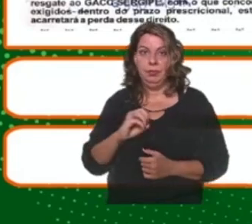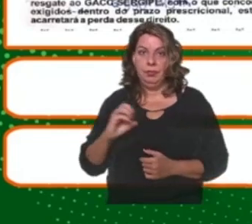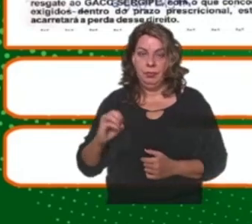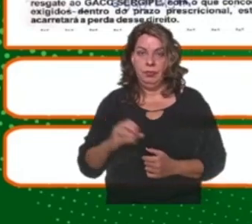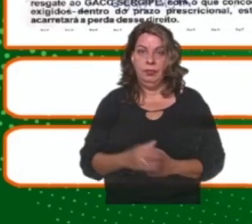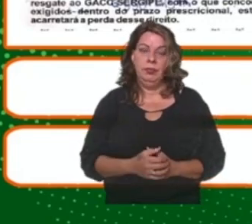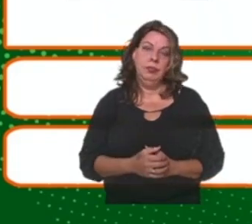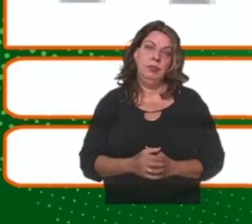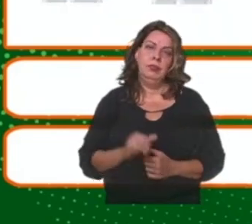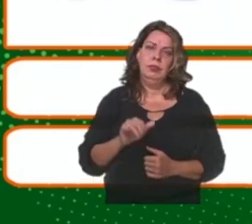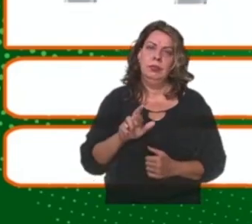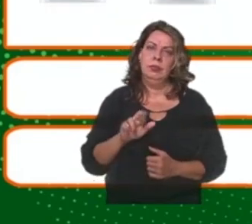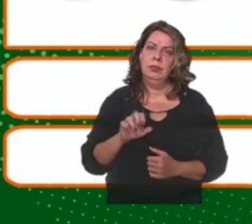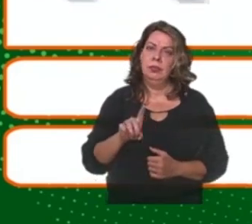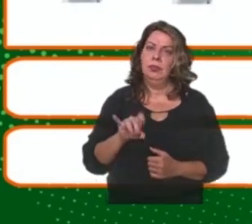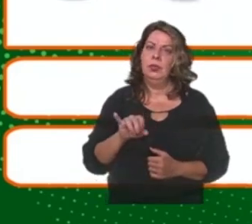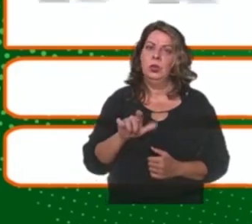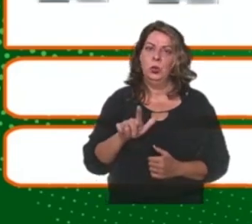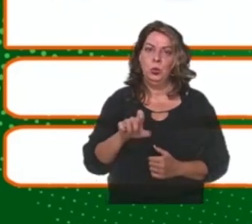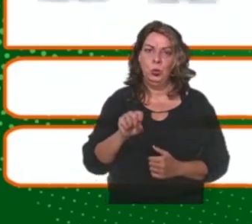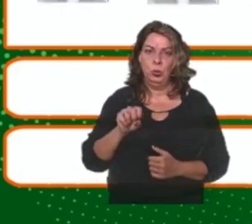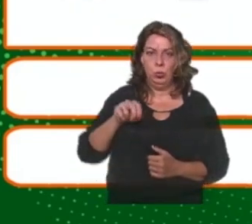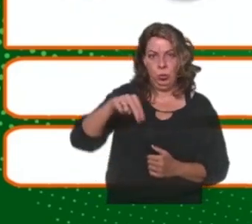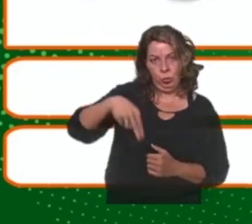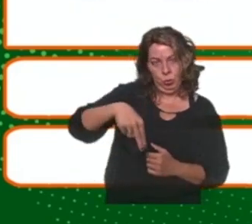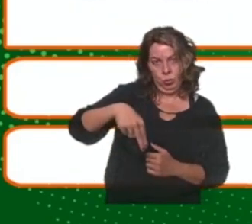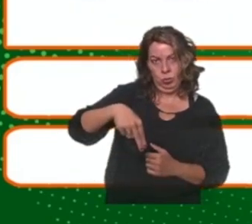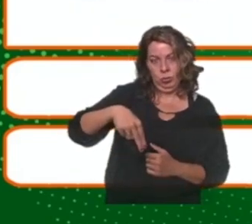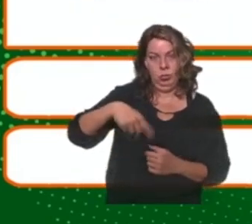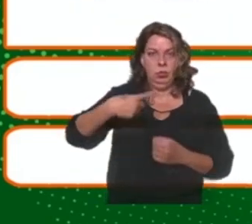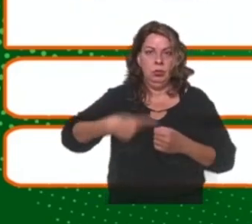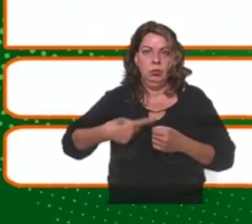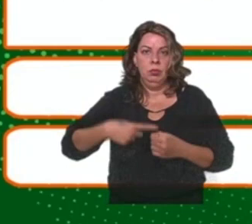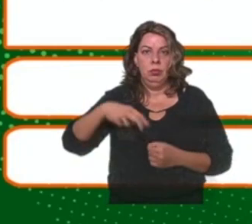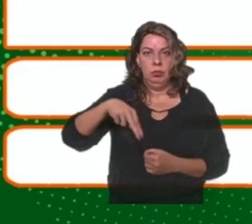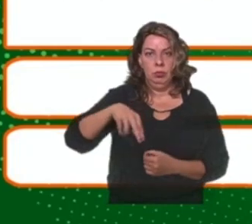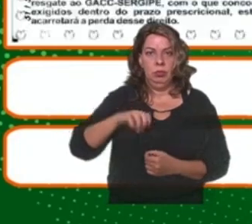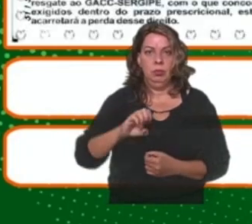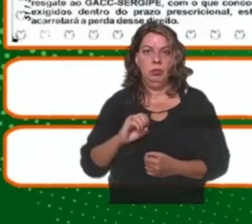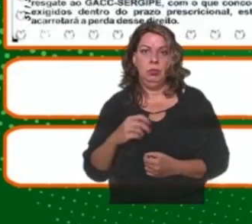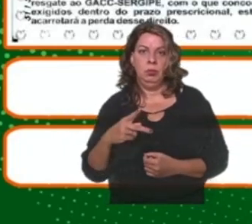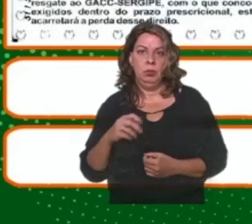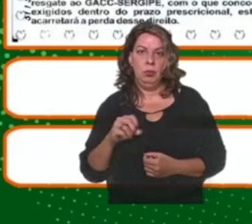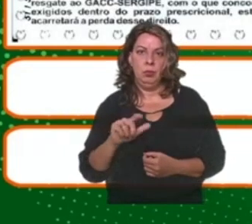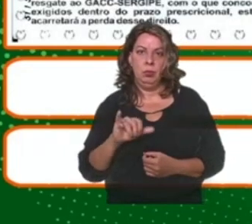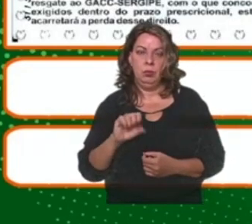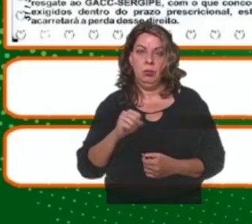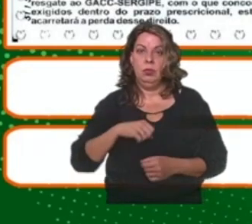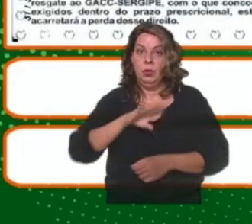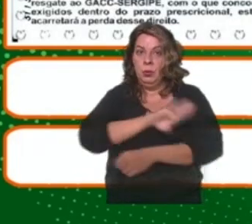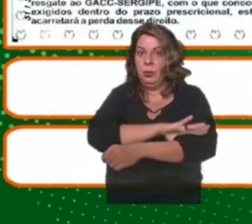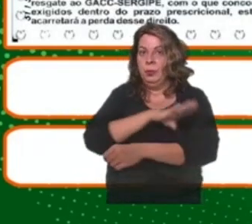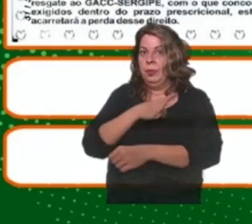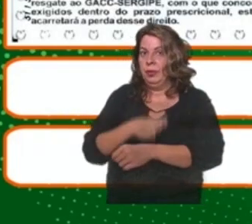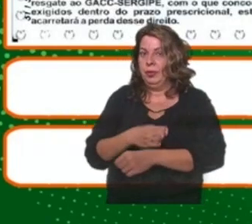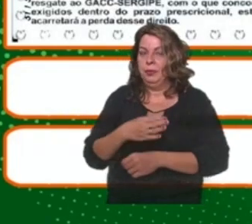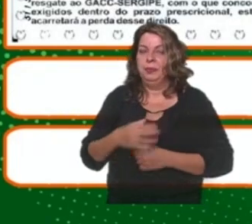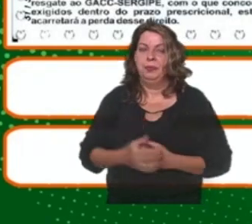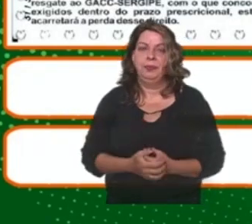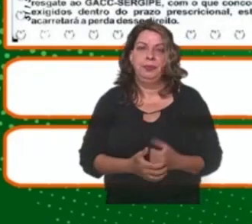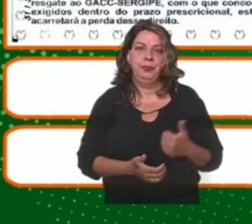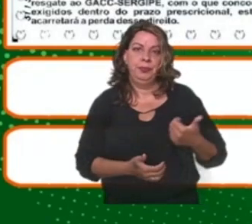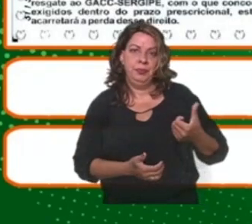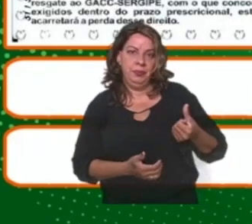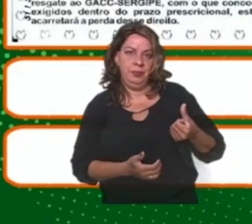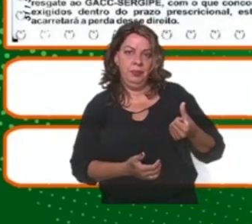627300, Iradisson Ferreira, é de Neópolis, adquiriu aí na Regional Propriá.